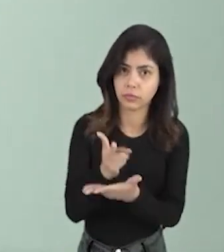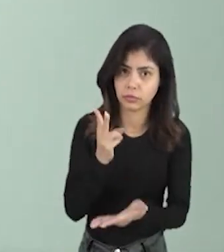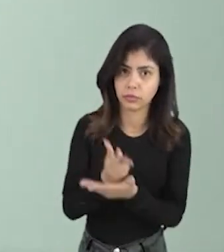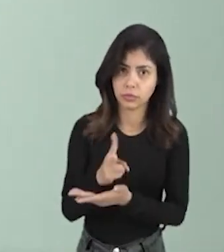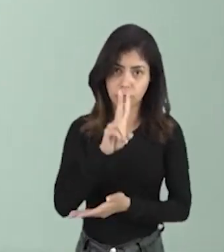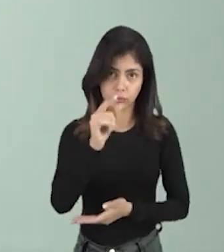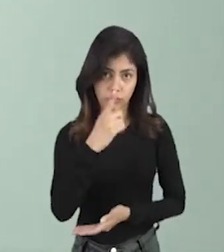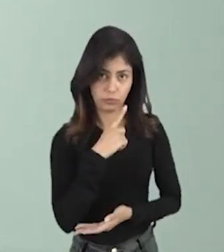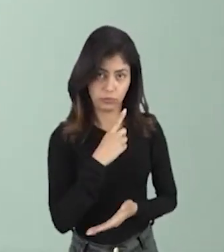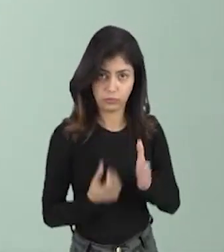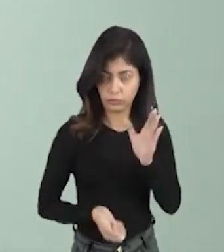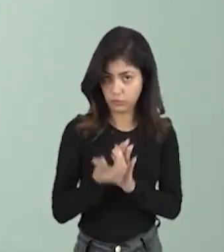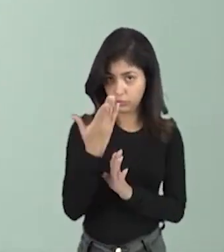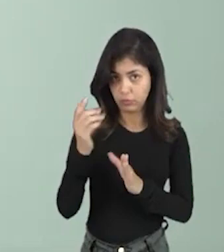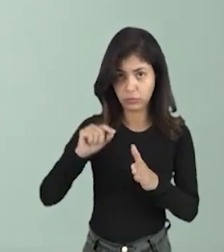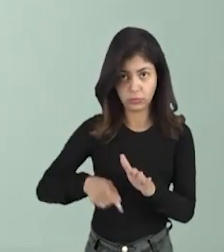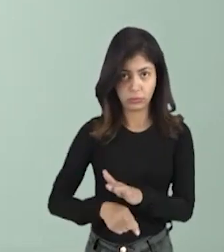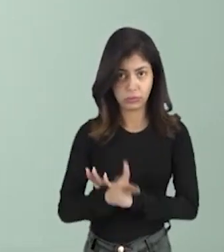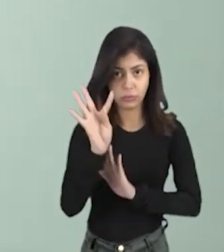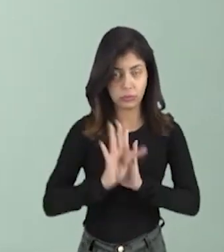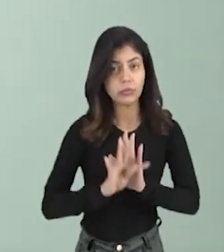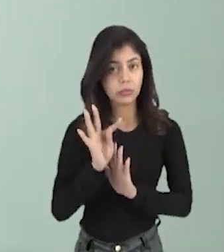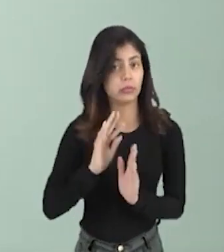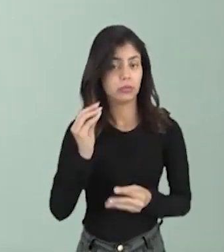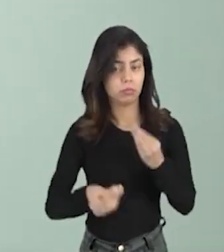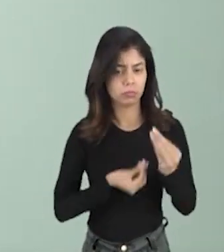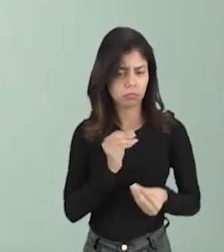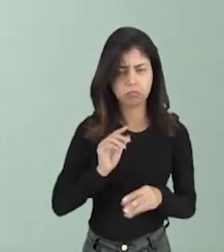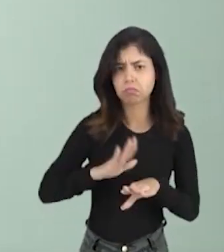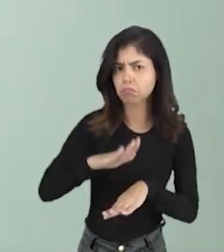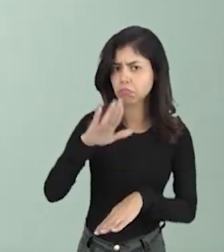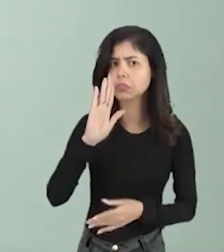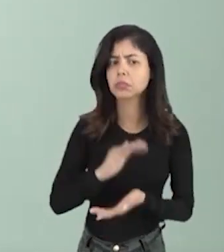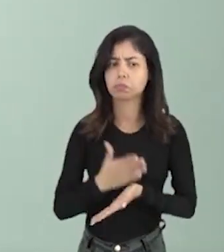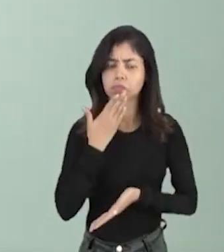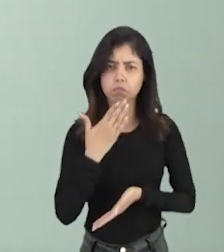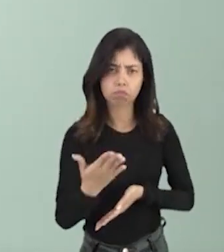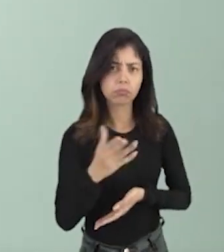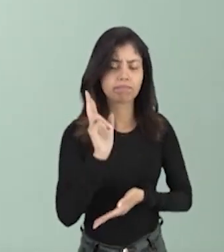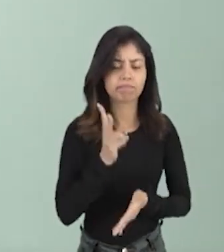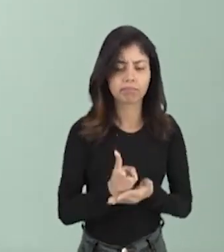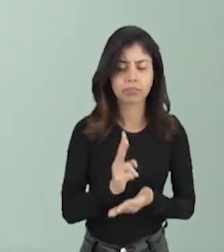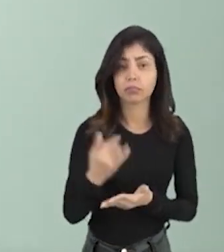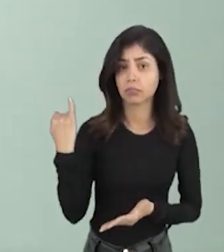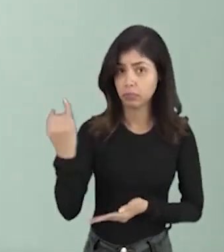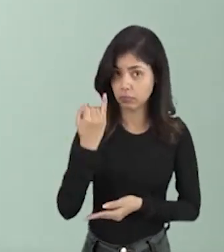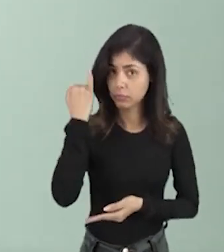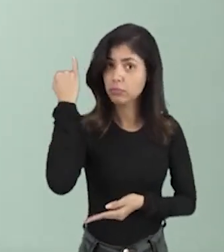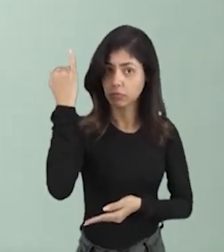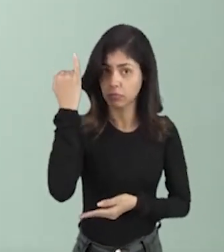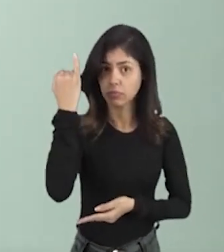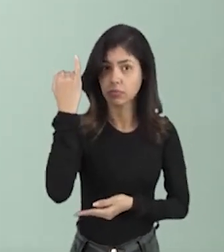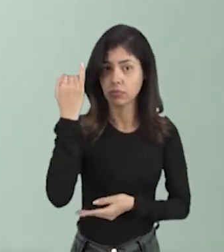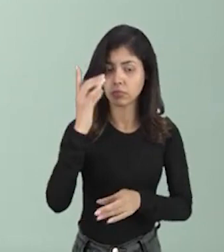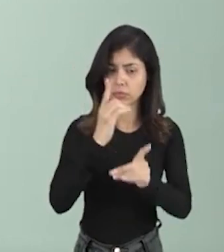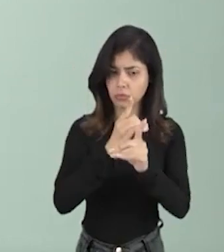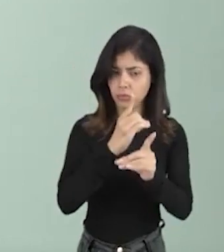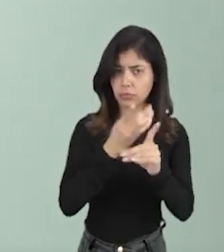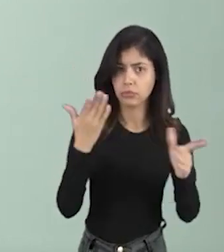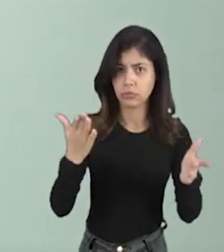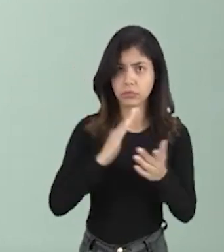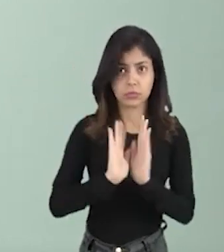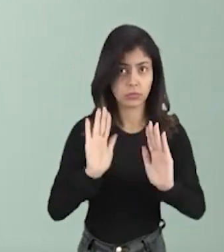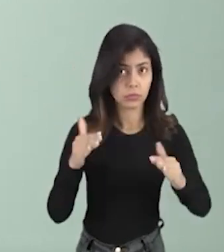sempre irão existir dentro do texto de vocês. Por mais que a questão não peça, mas é sempre importante